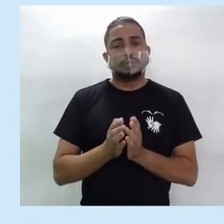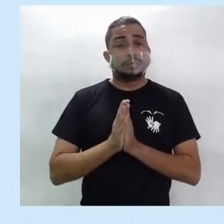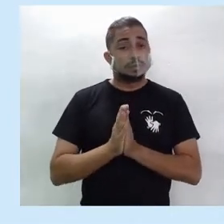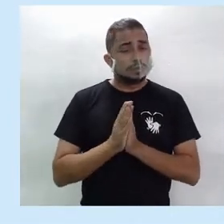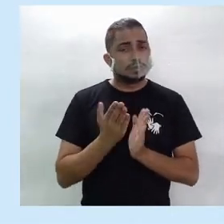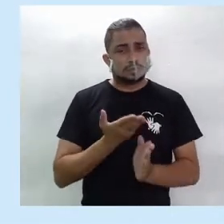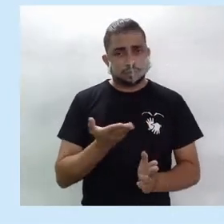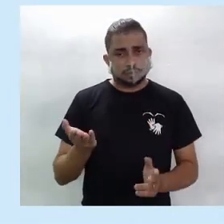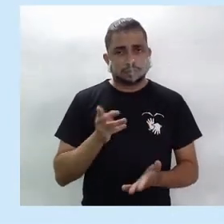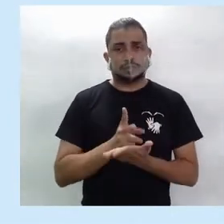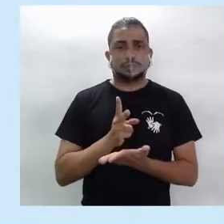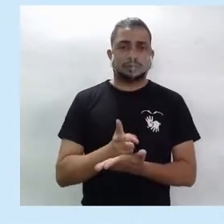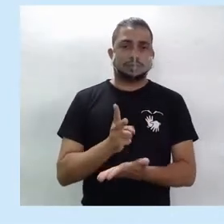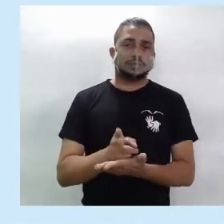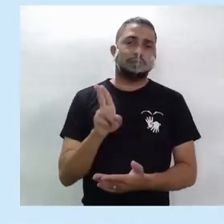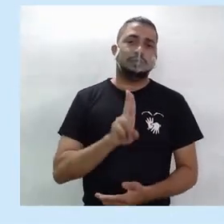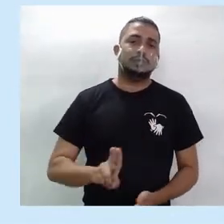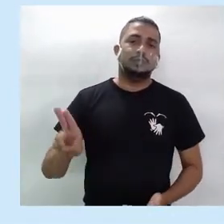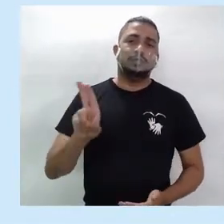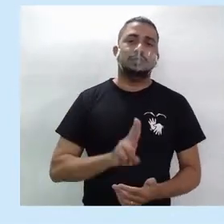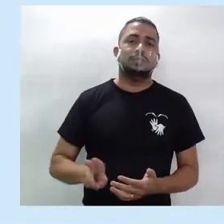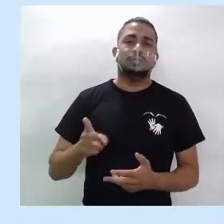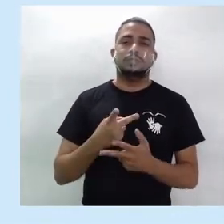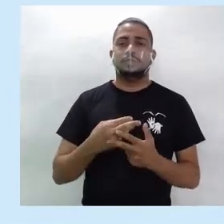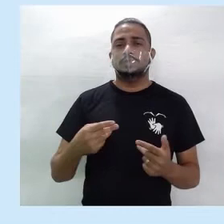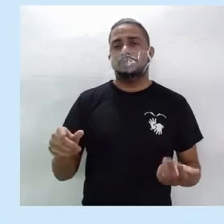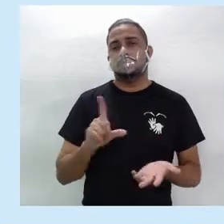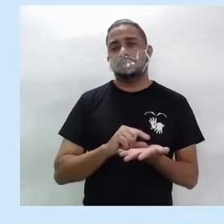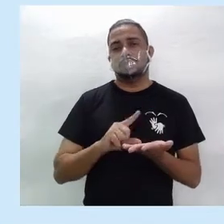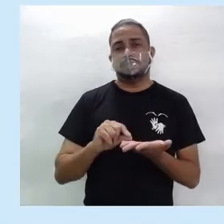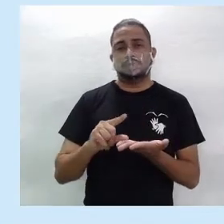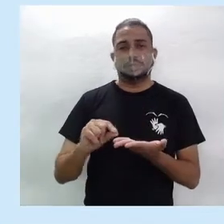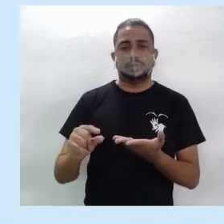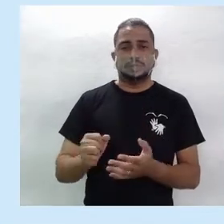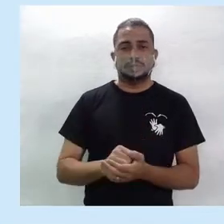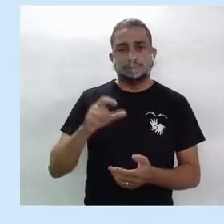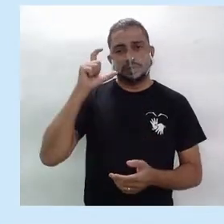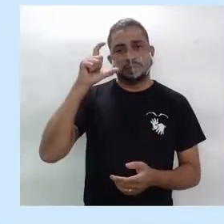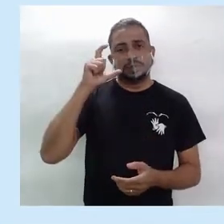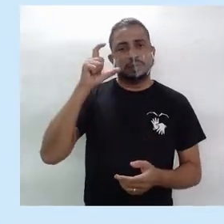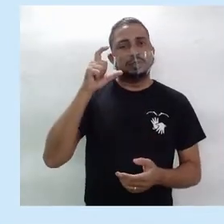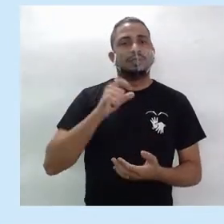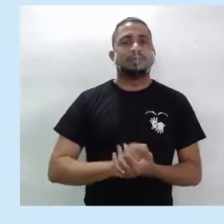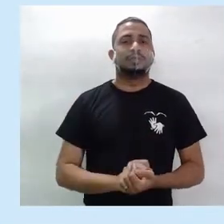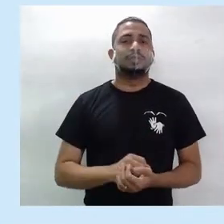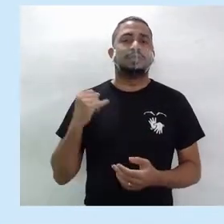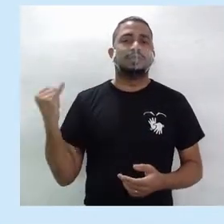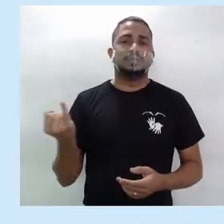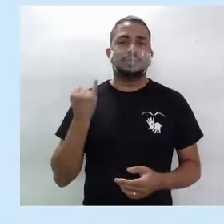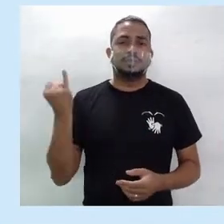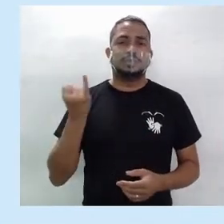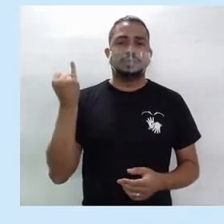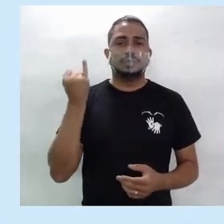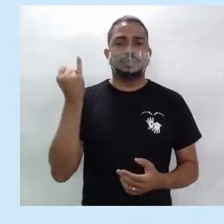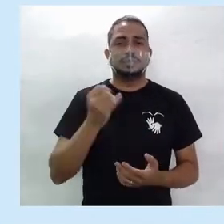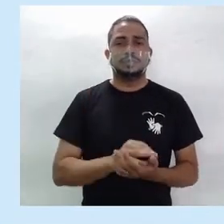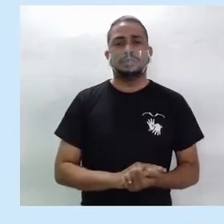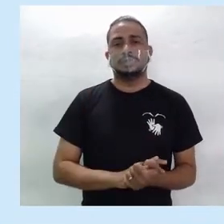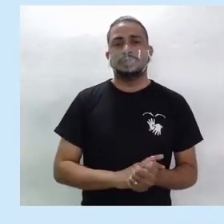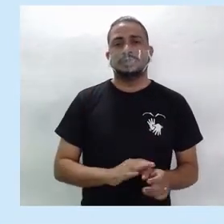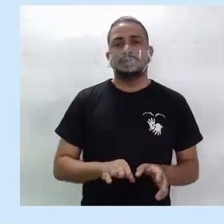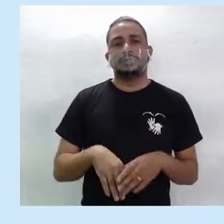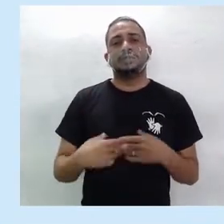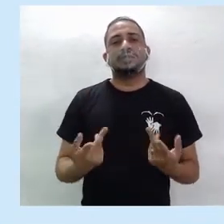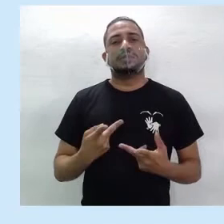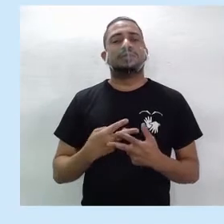também continuar utilizando os recursos digitais, que é bem interessante, é bem importante que vocês façam isso. Quais são